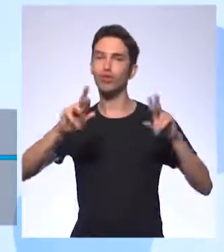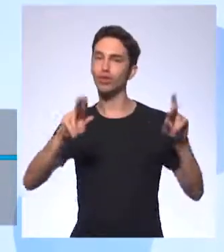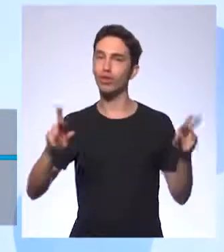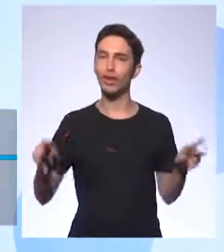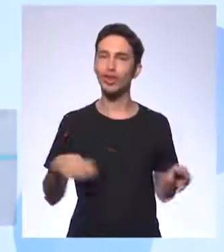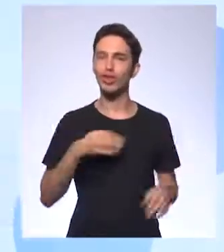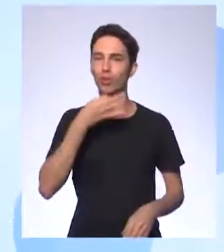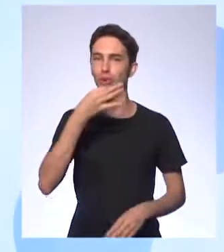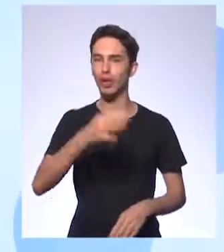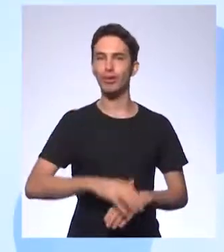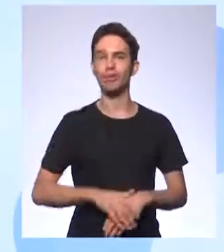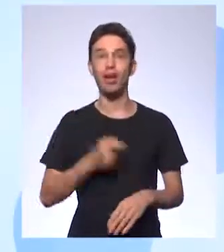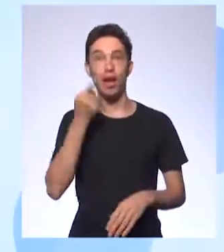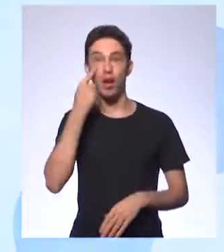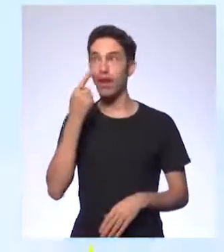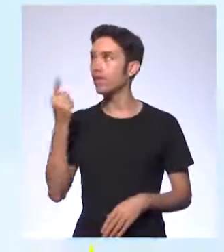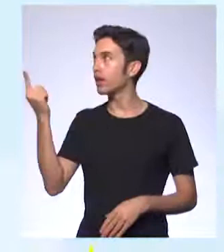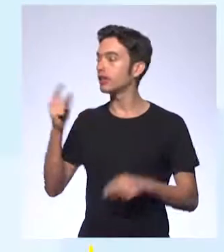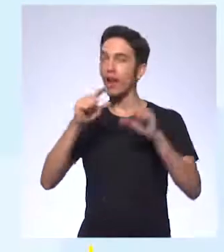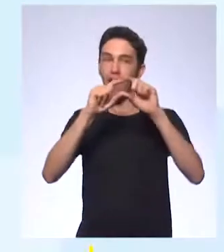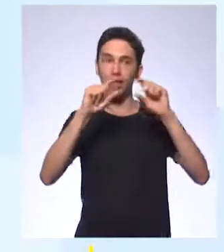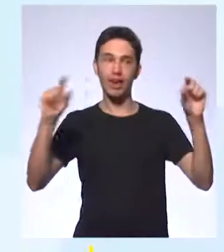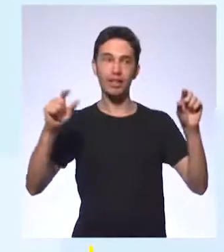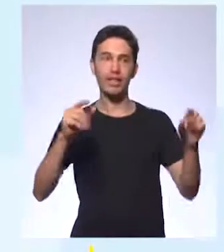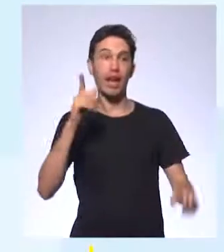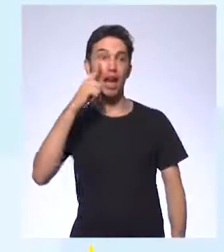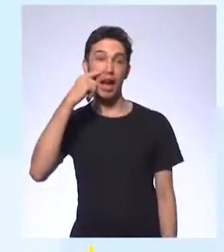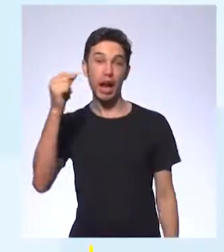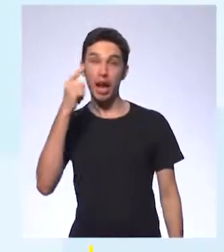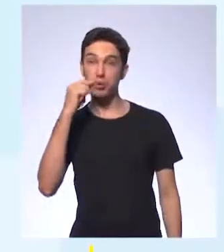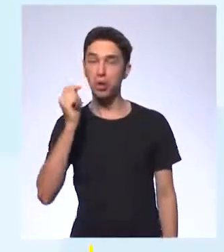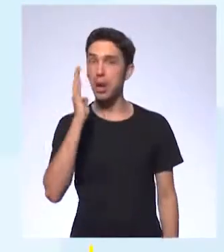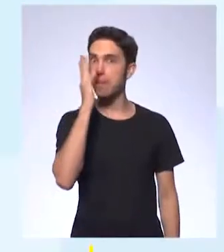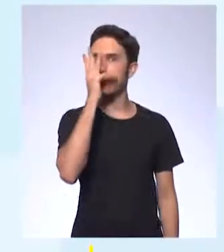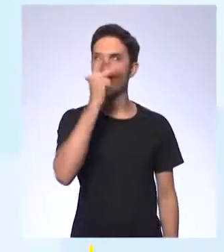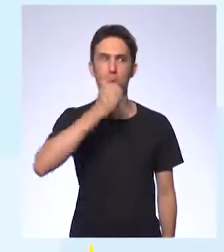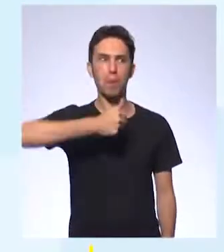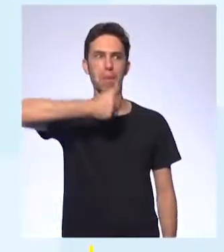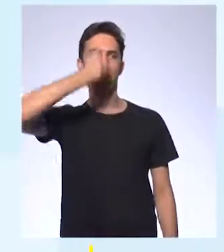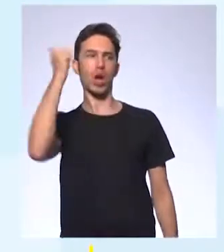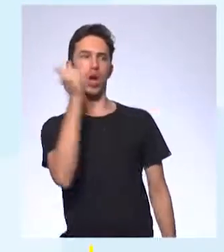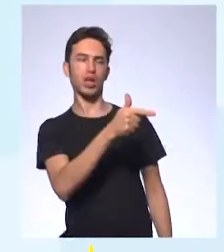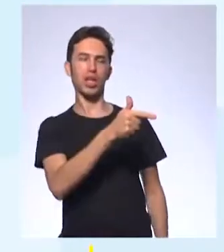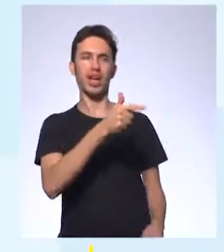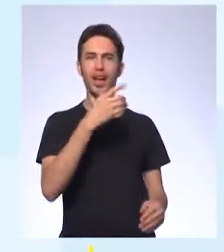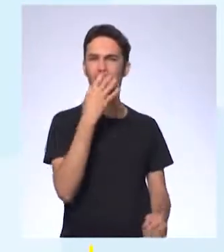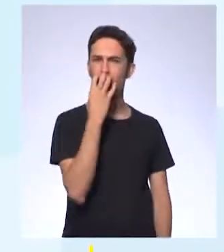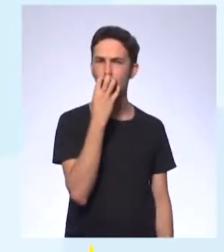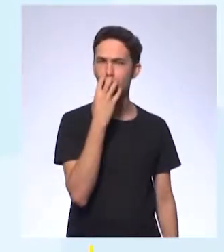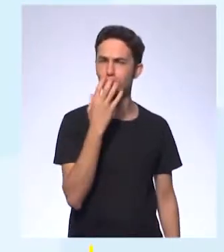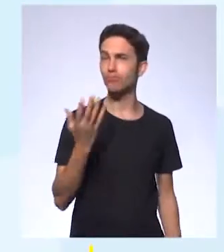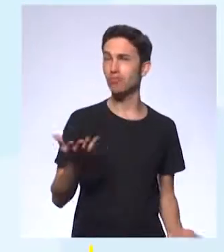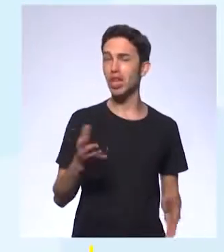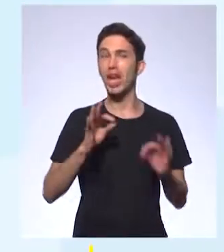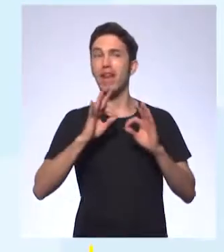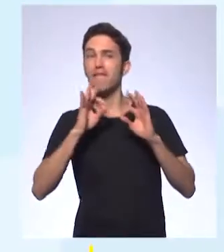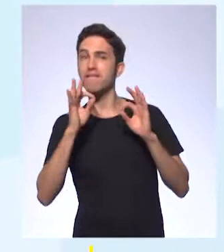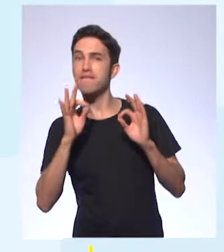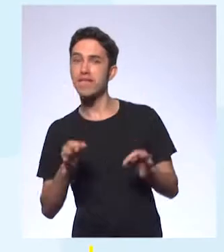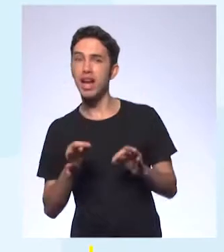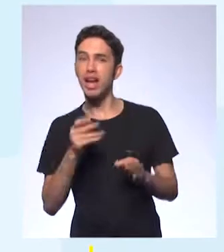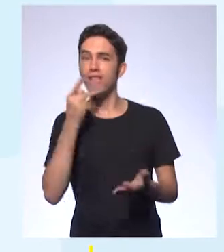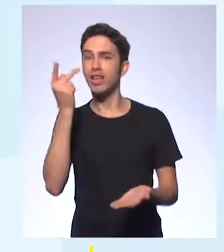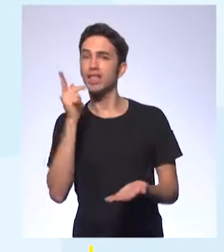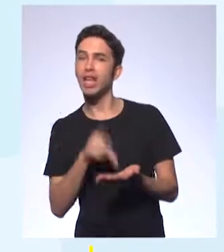agora, observe a frase: gato é mais bonito que cachorro. É uma frase que descreve uma opinião, sim ou